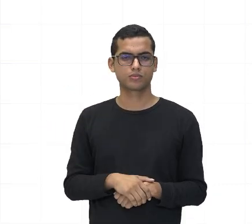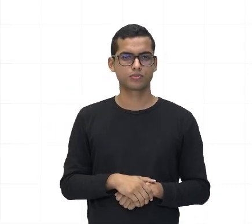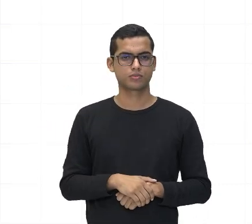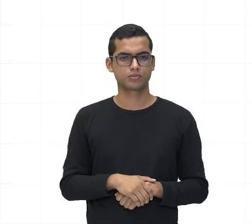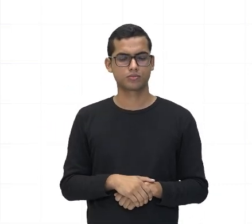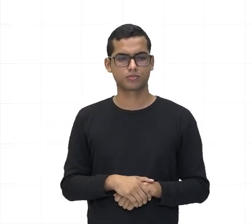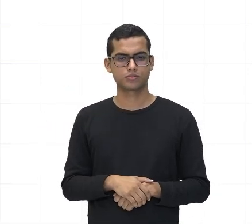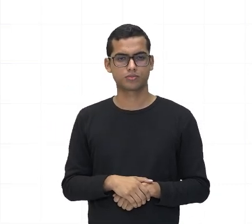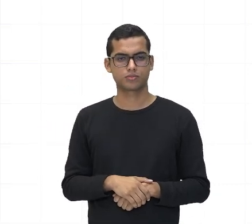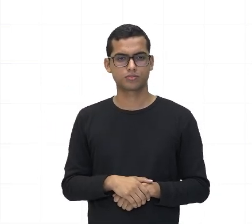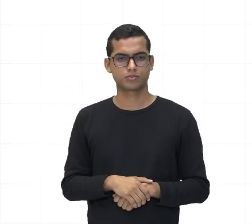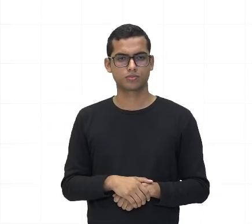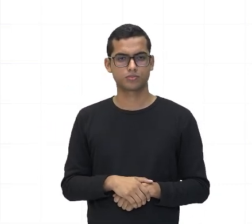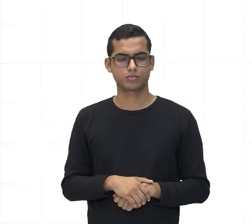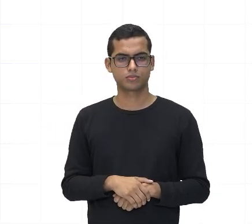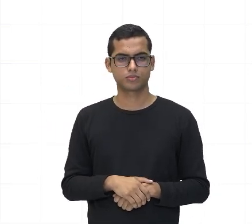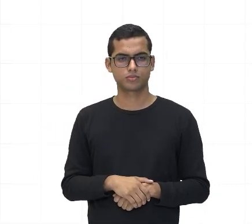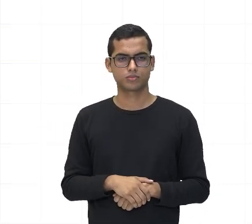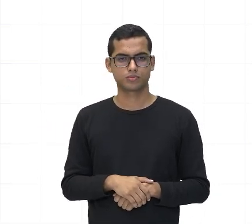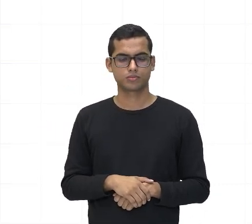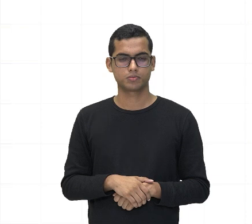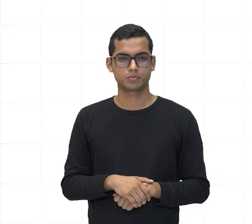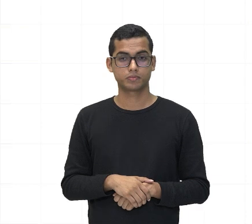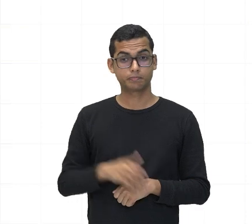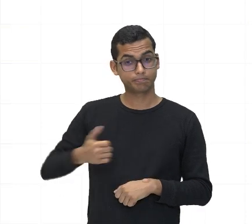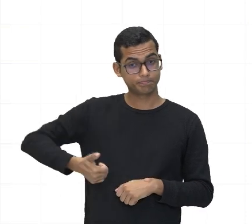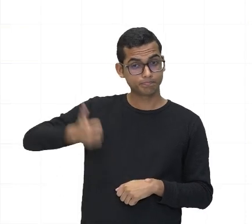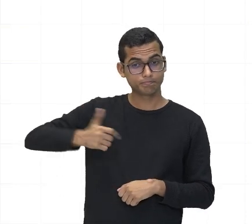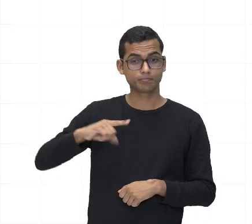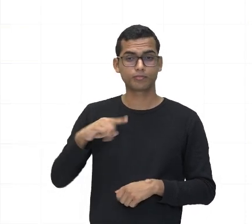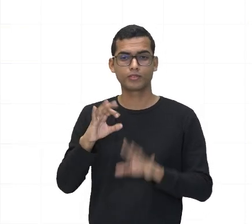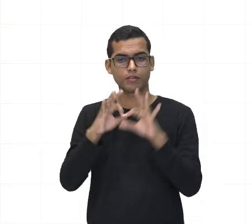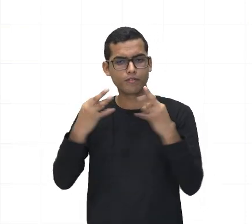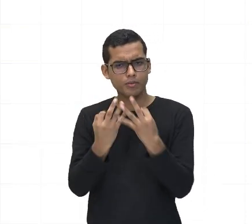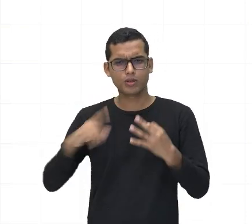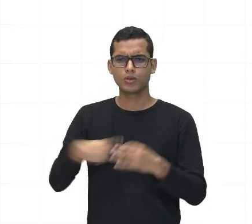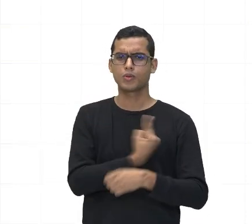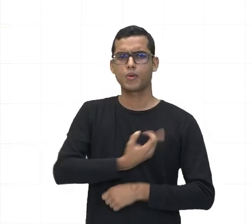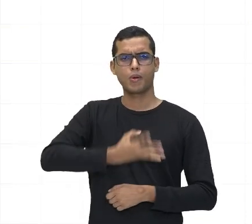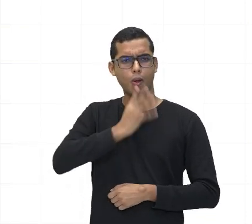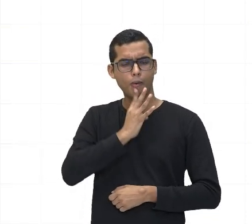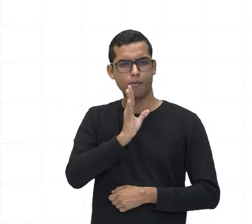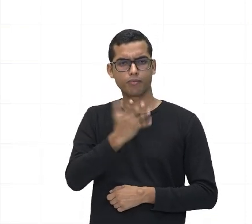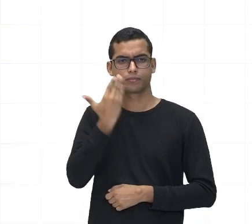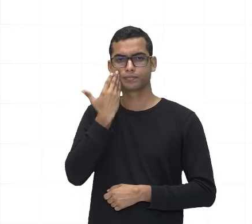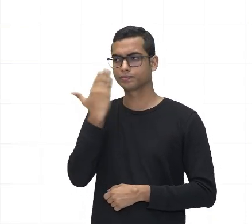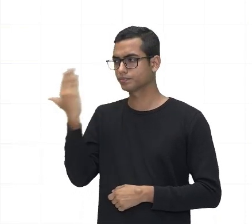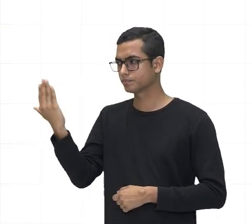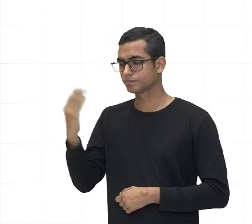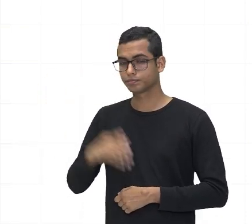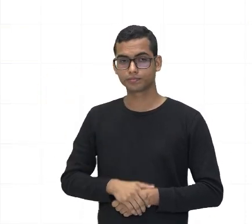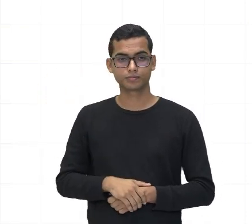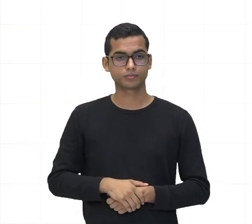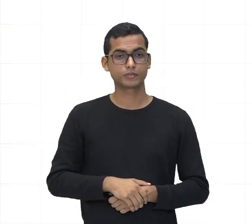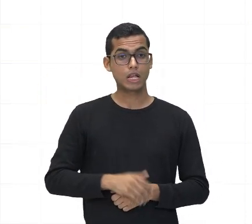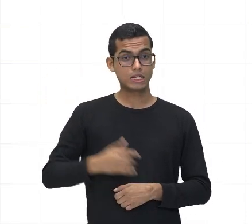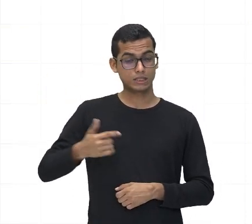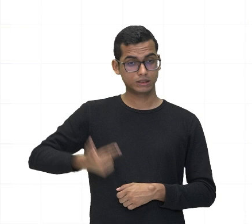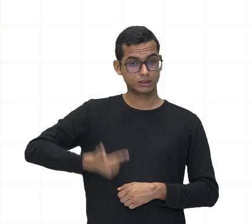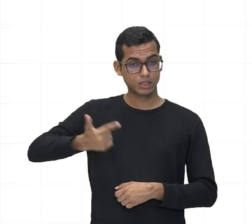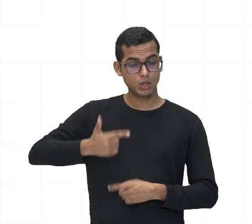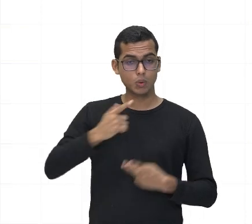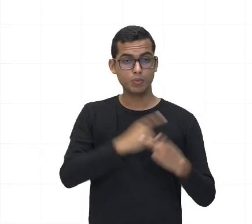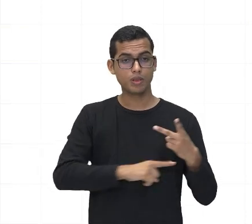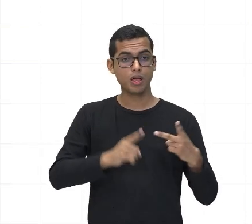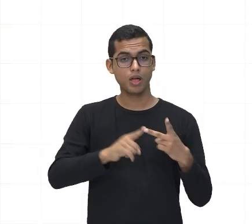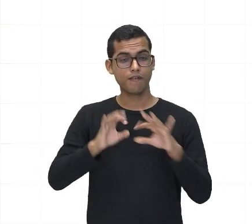é a família como nós conhecemos, né? Acabamos de falar isso. A segunda é a família que se forma ao longo da